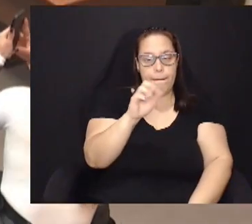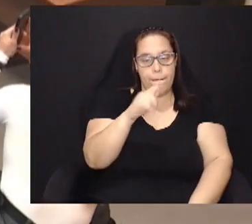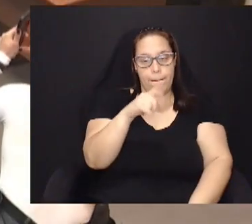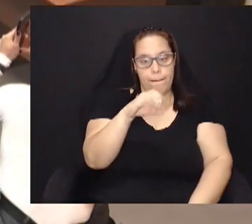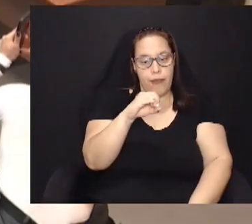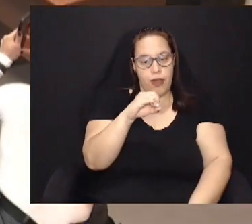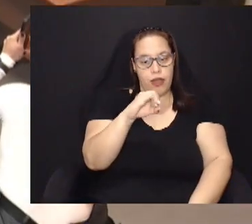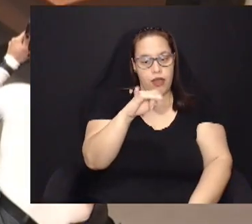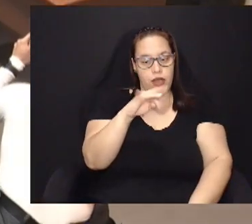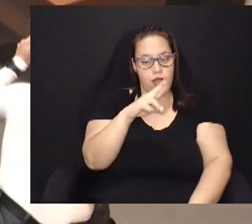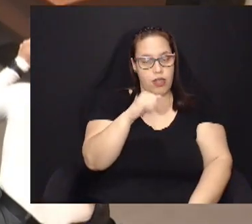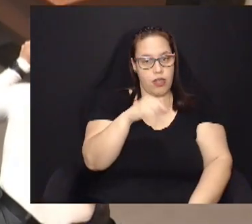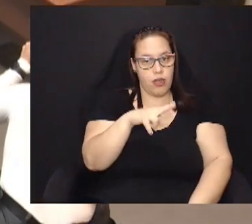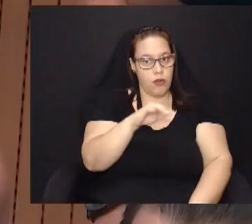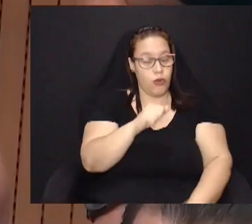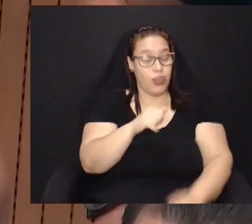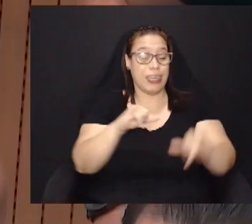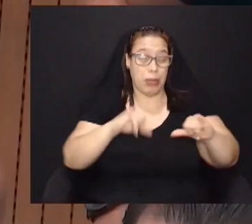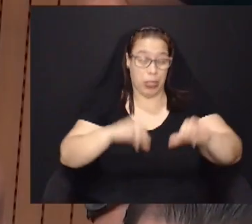mais sofrendo.